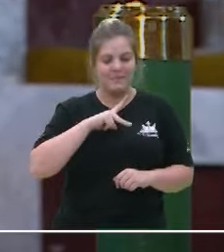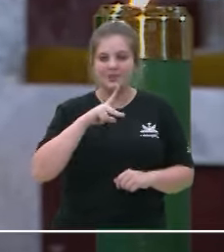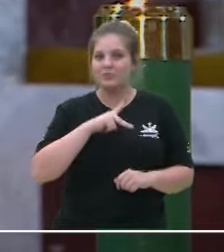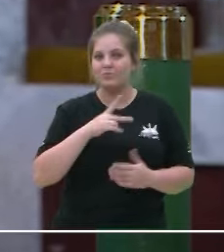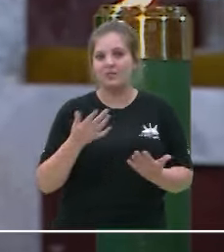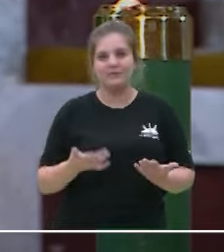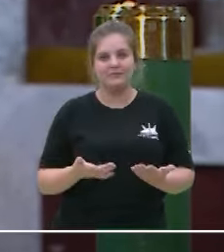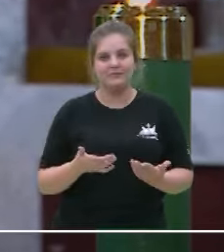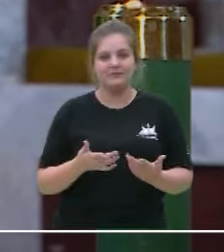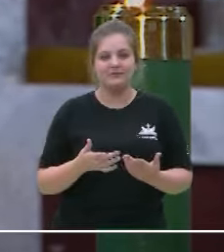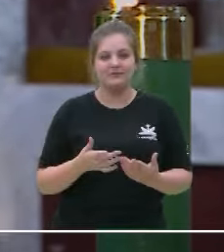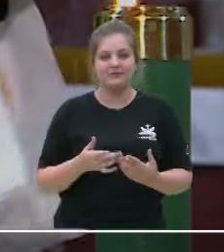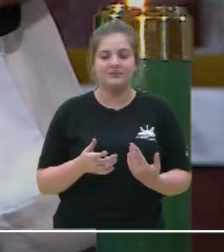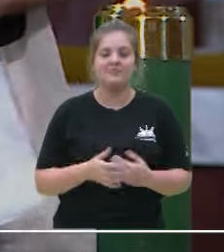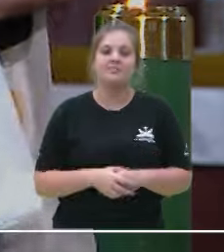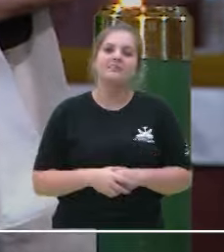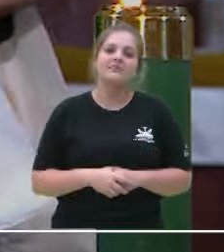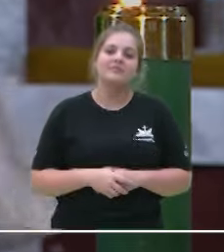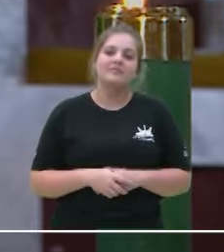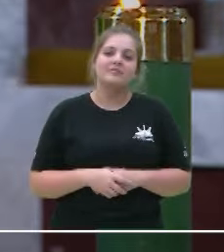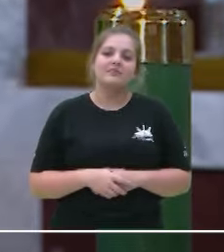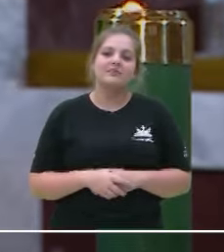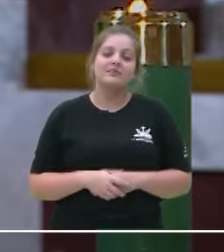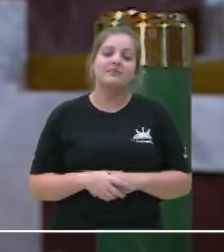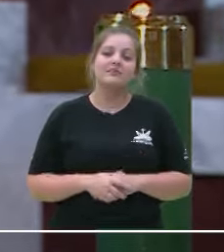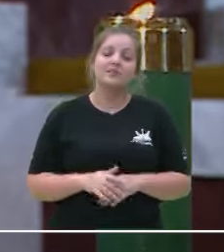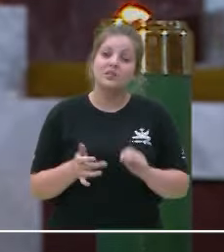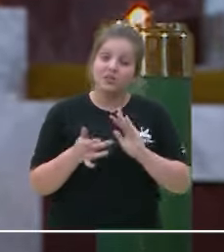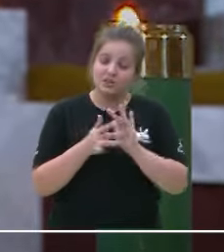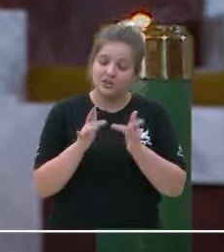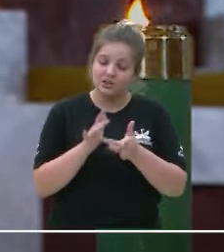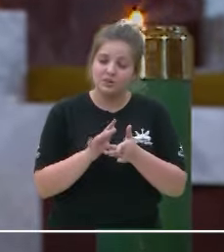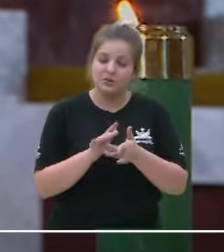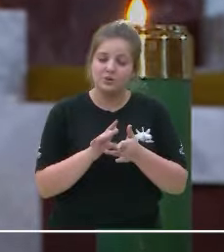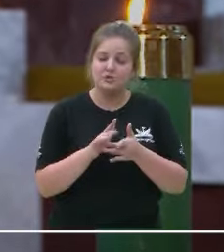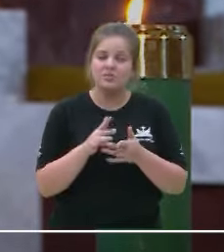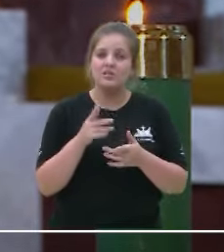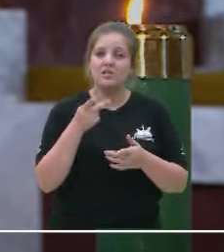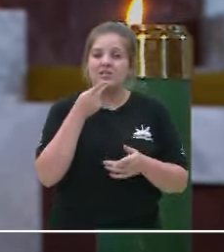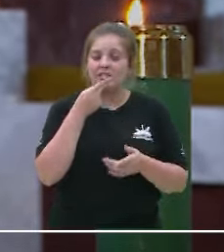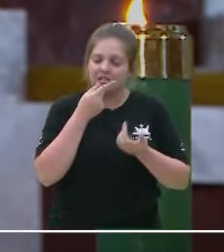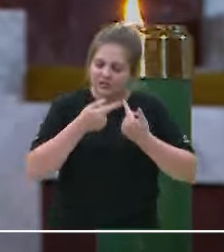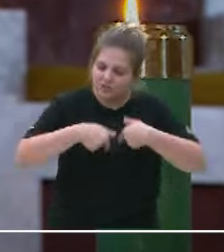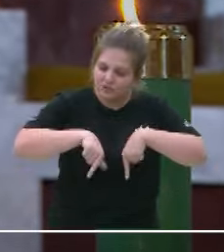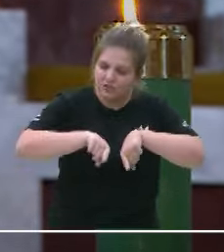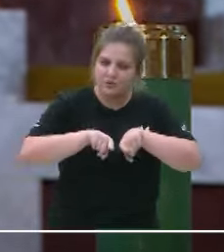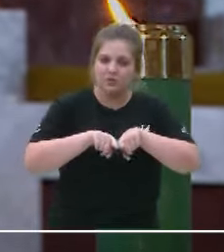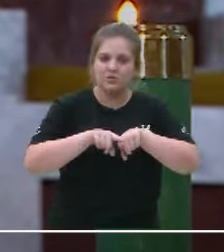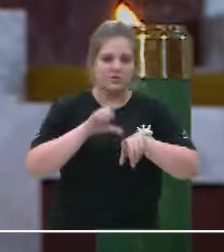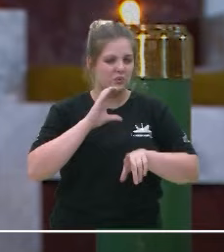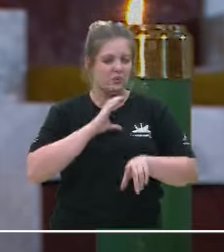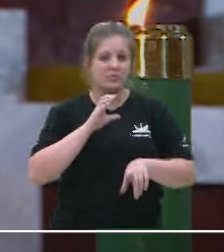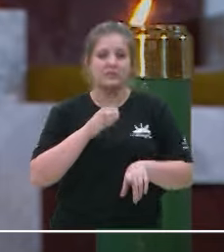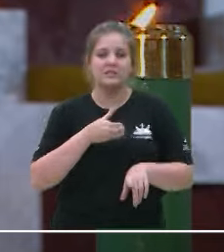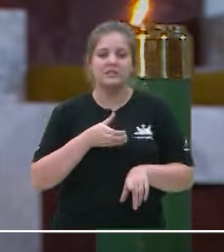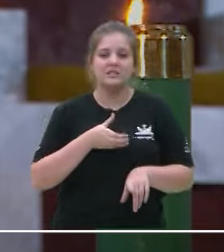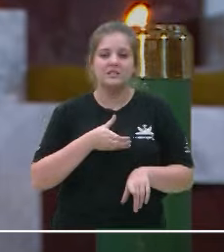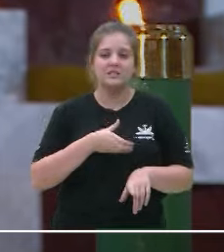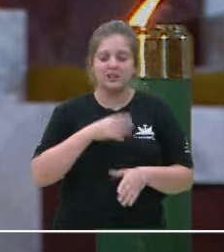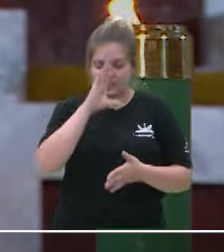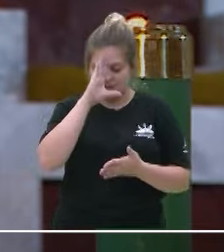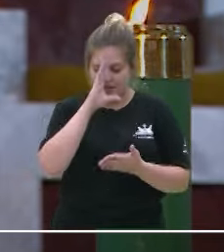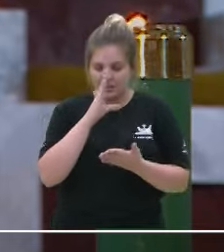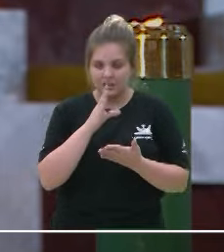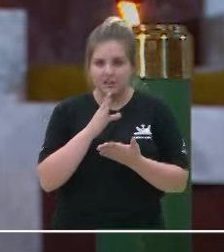minha ela é pessoal Jesus insiste dizendo convertei-vos e